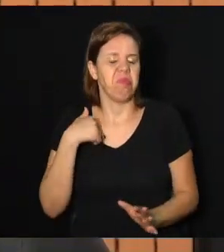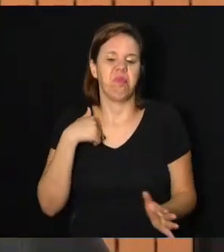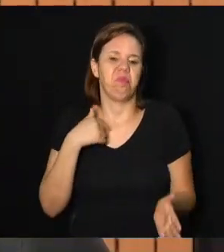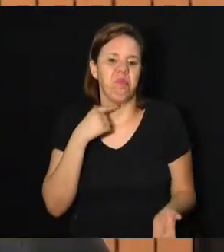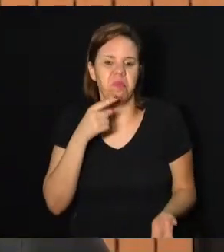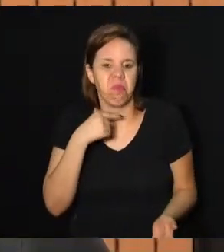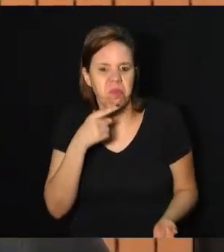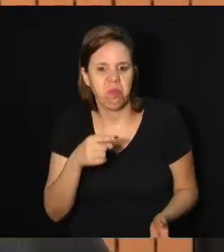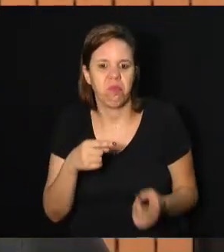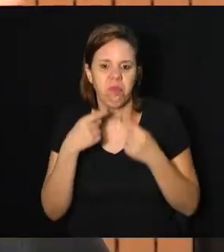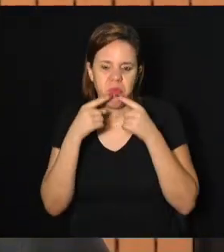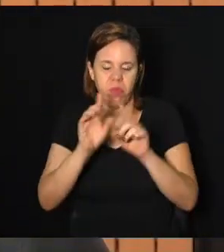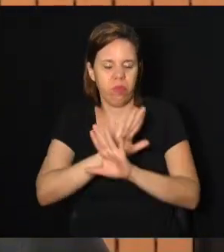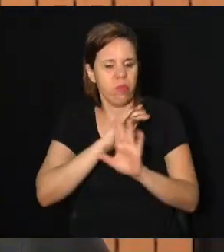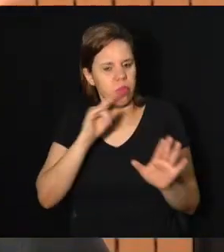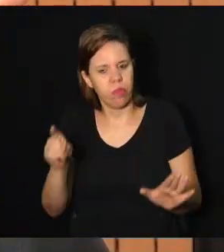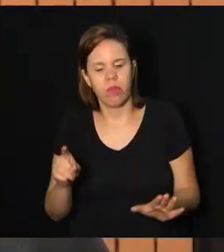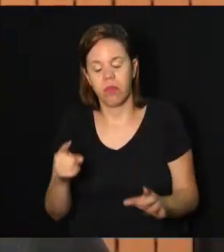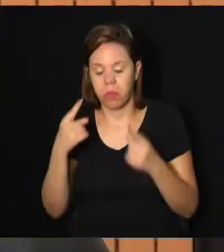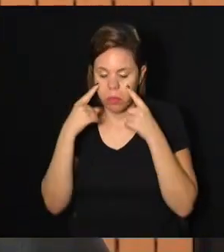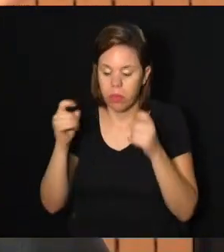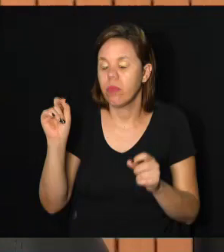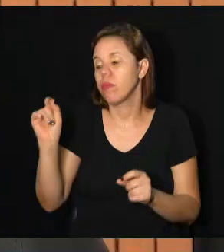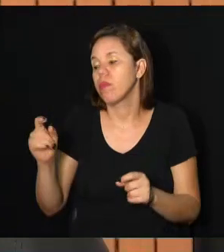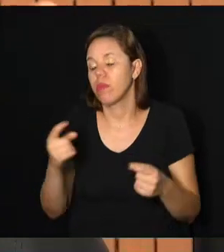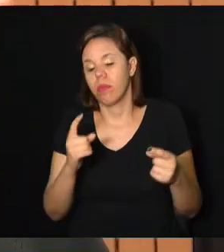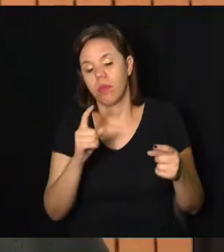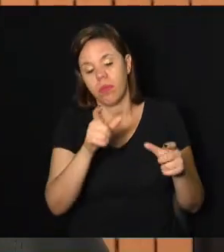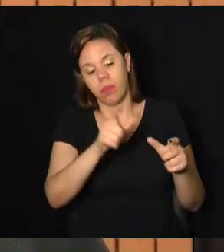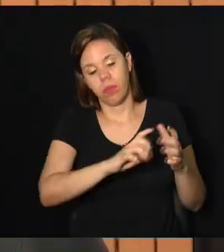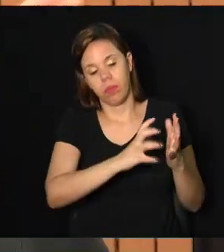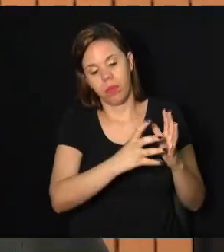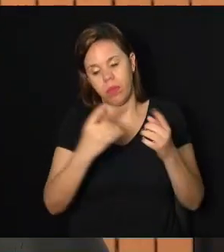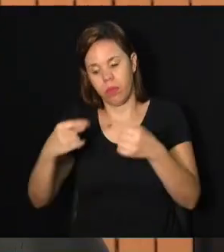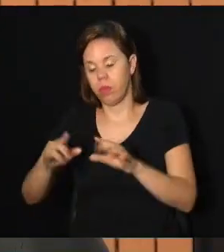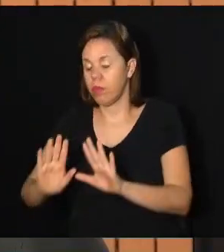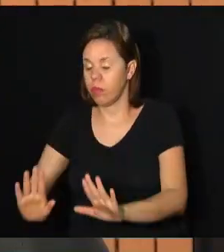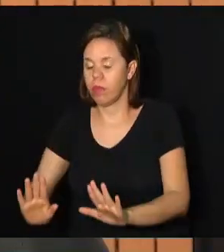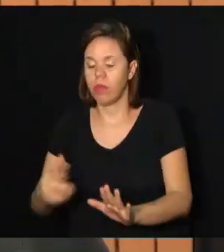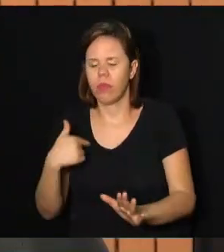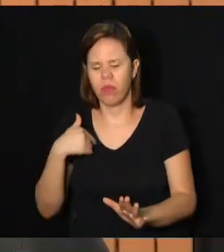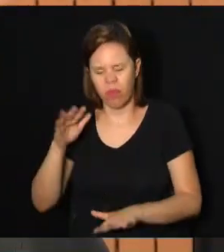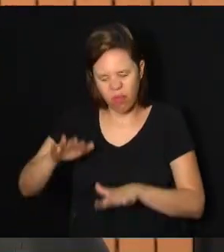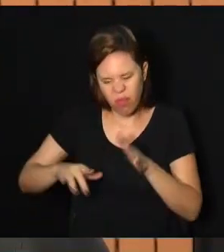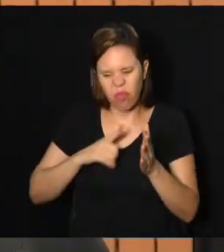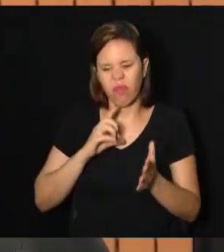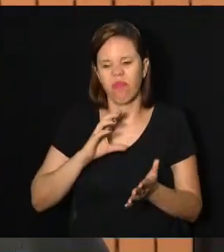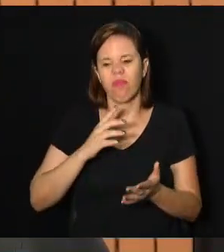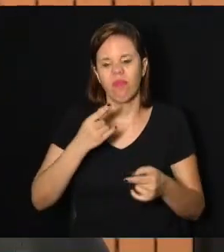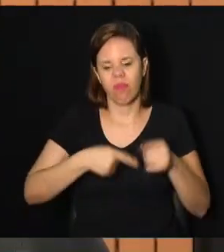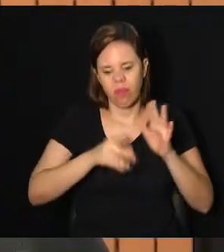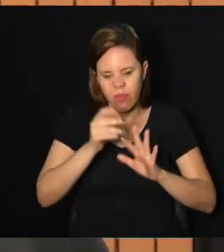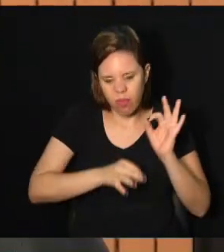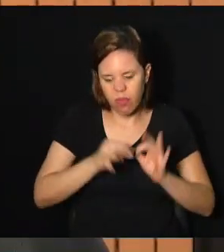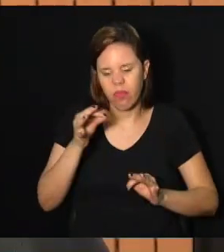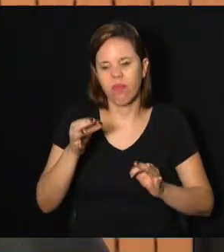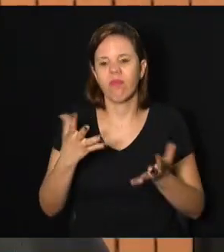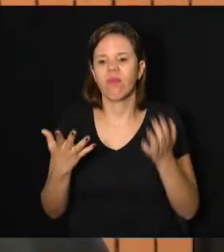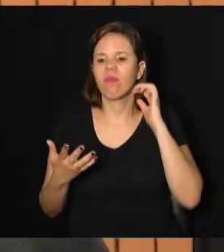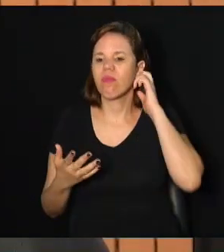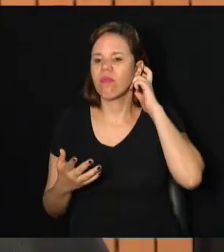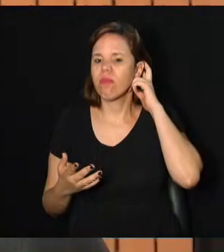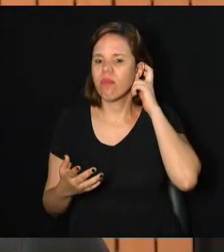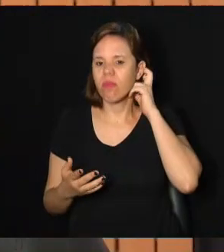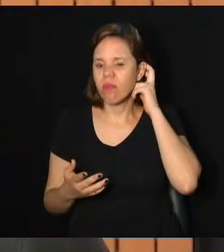de quem, aqui a gente tem essa relação base-oposição, mas muitas vezes a gente tem projetos em que a gente tem discordância, que tem